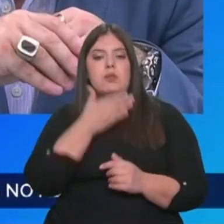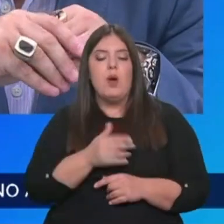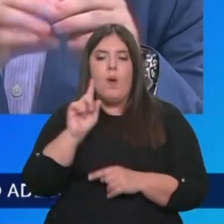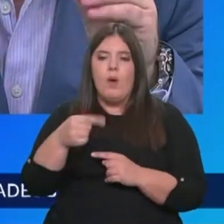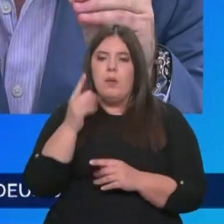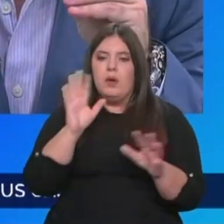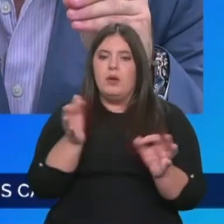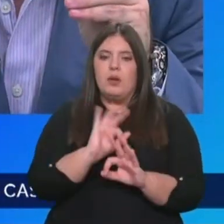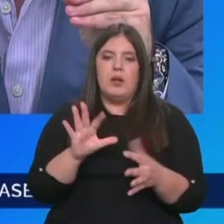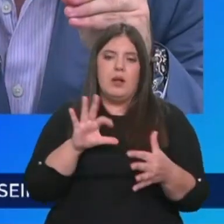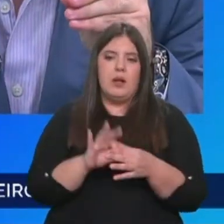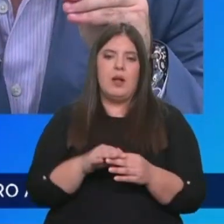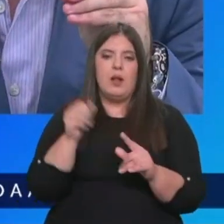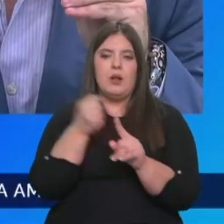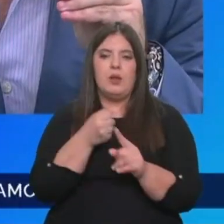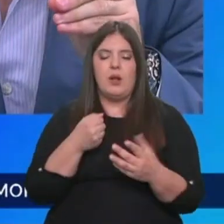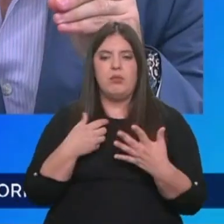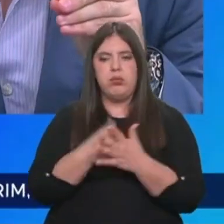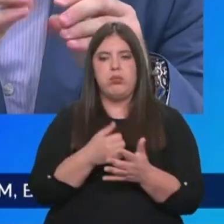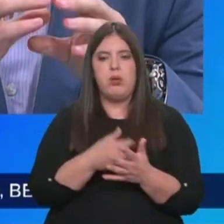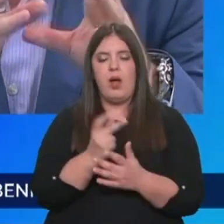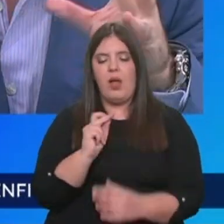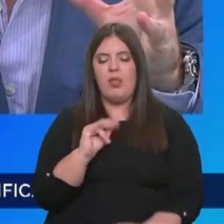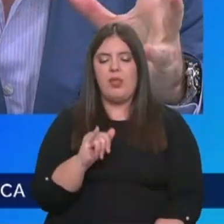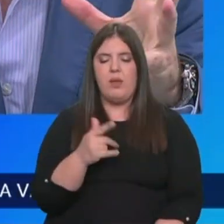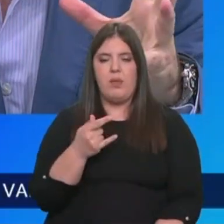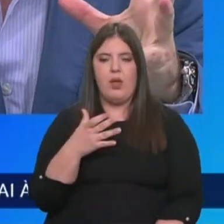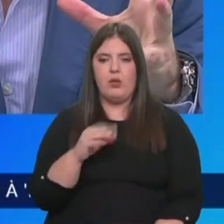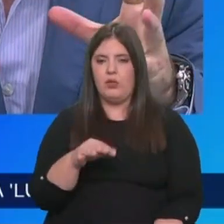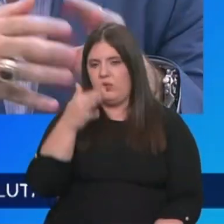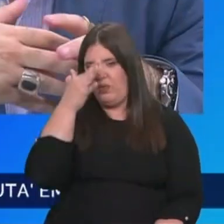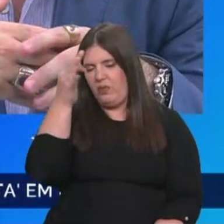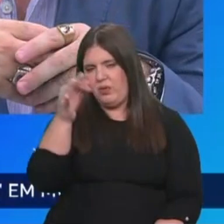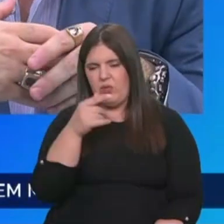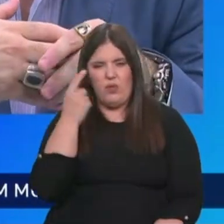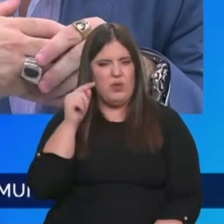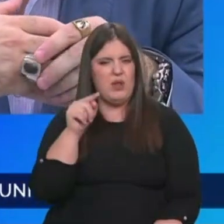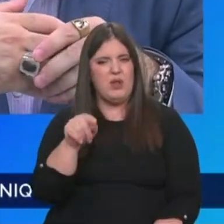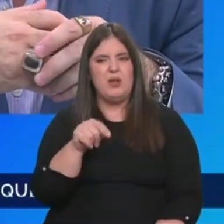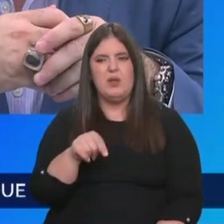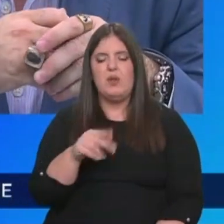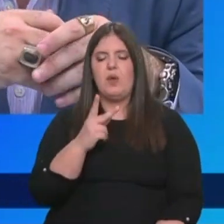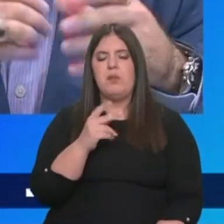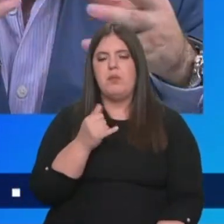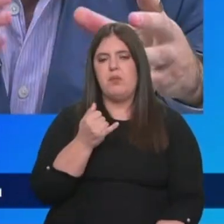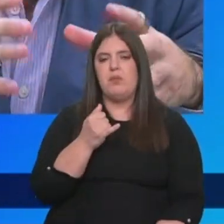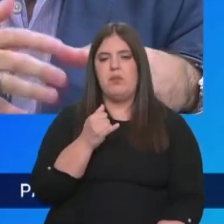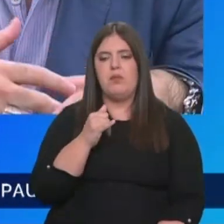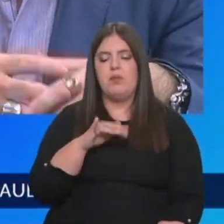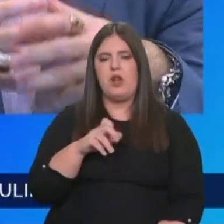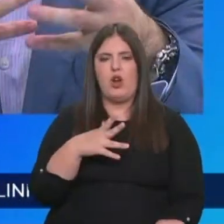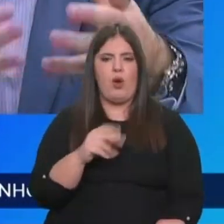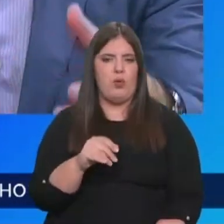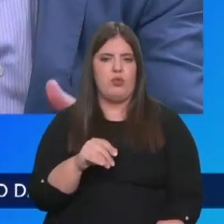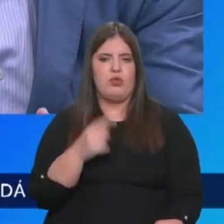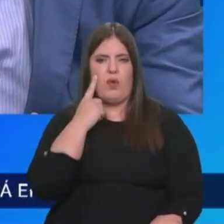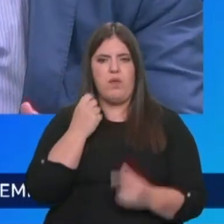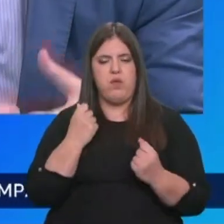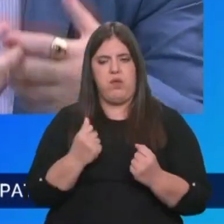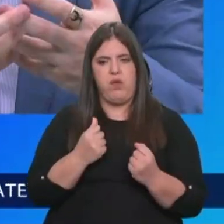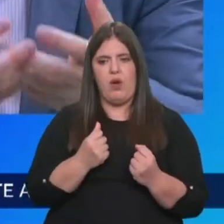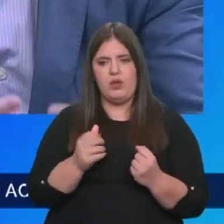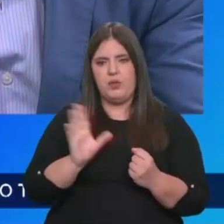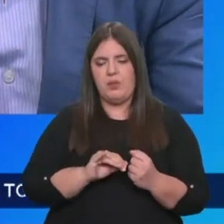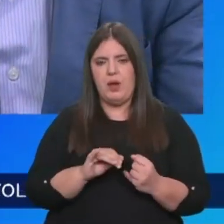que tem a ver com combater a resistência aos antibióticos. Nós estamos fartos também de ouvir isso, de uma quantidade de micróbios que são cada vez